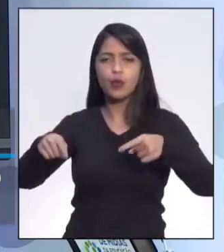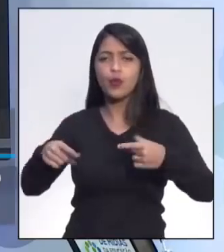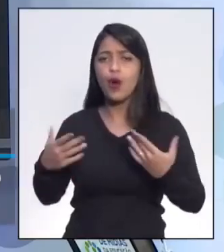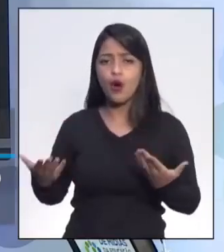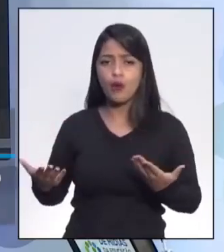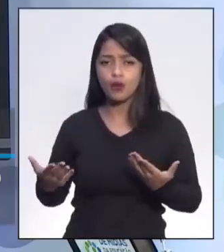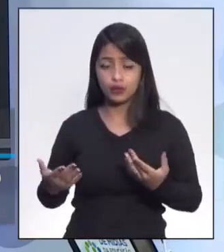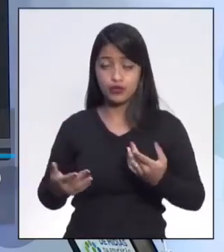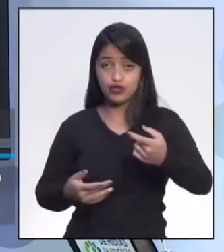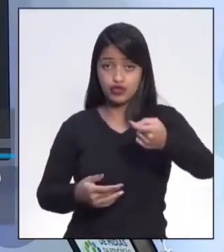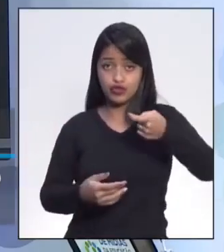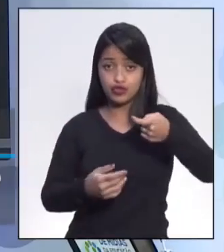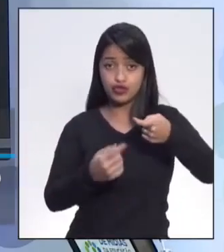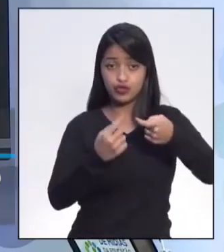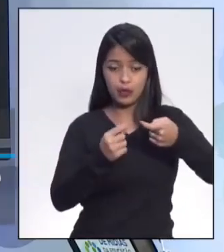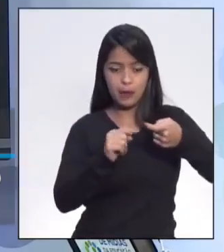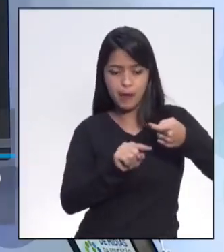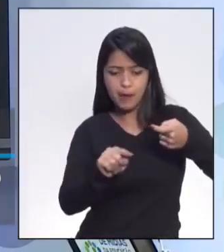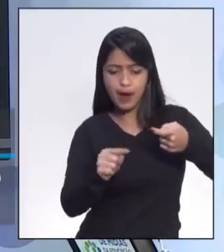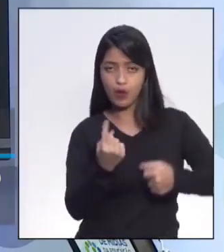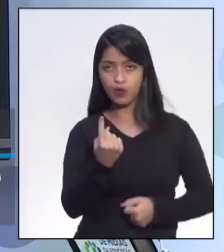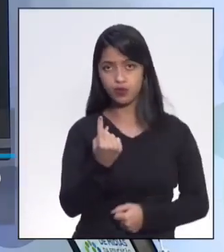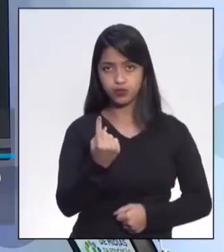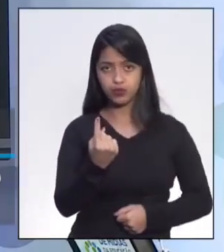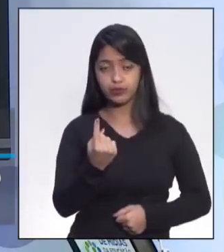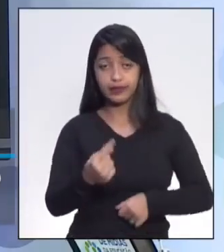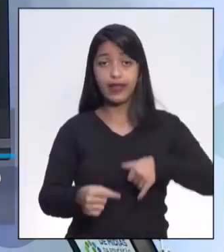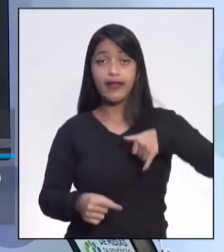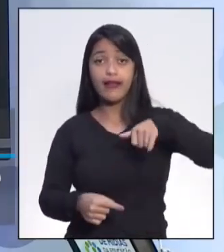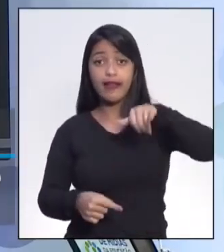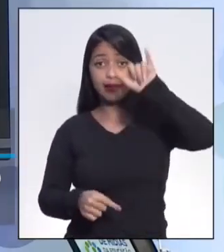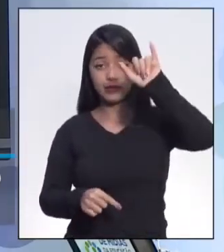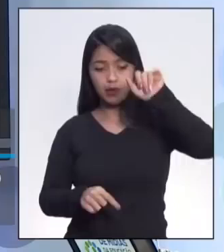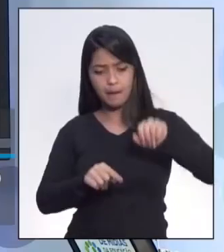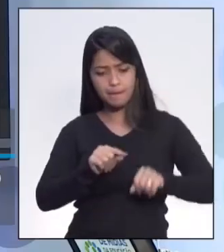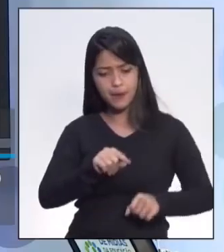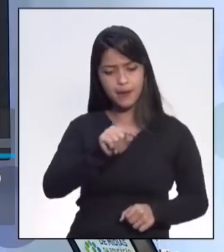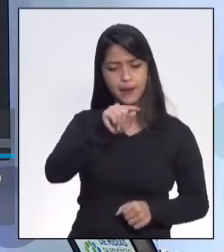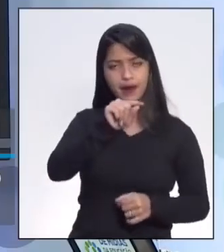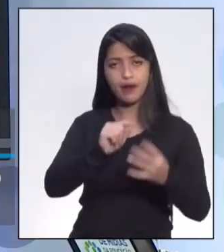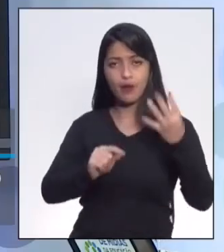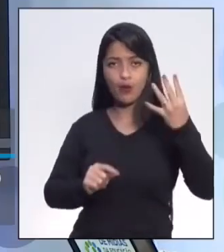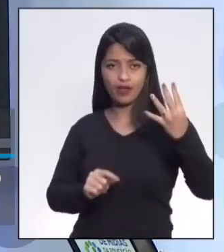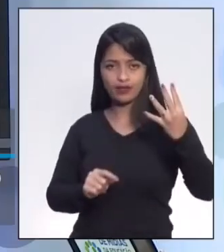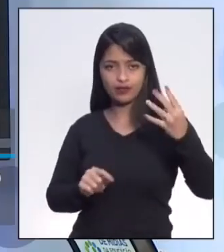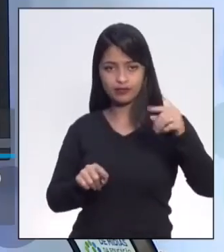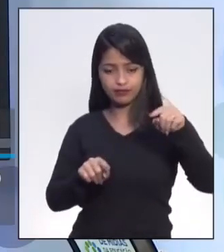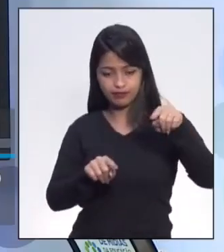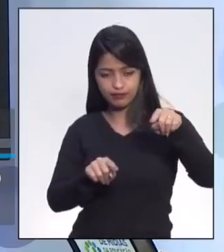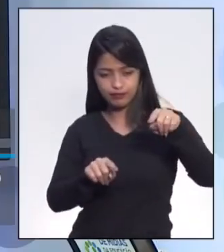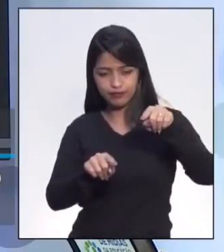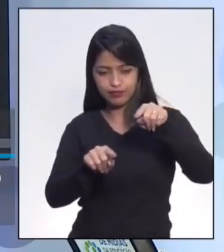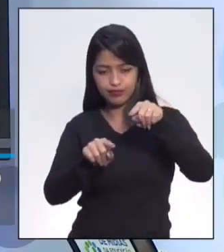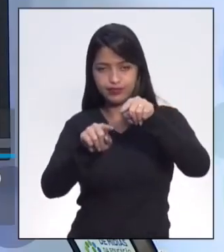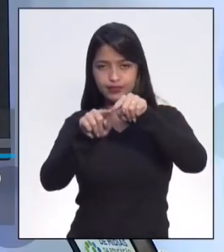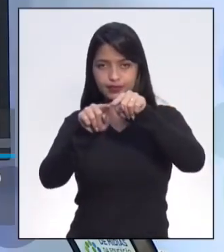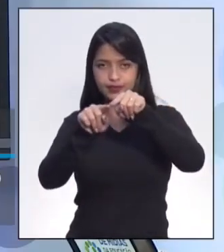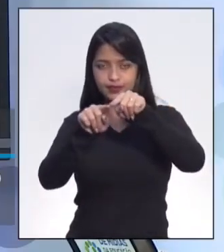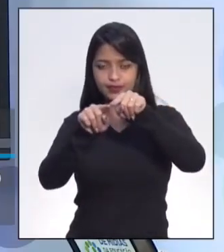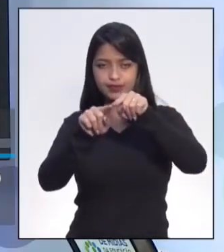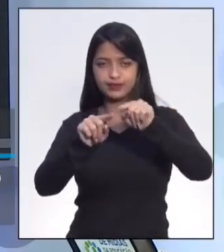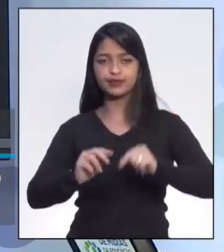x, correto? Com 4 do y. Então, eu vou lá e vou achar a intersecção entre